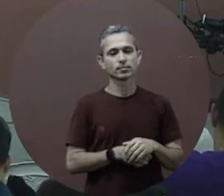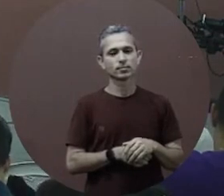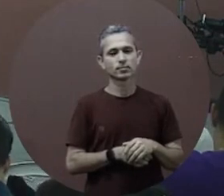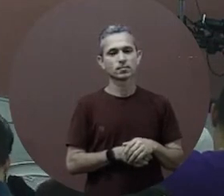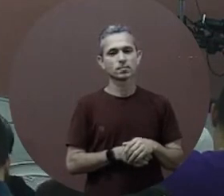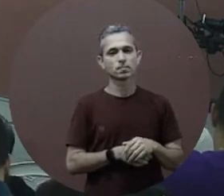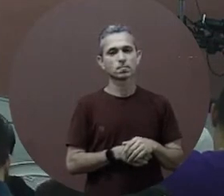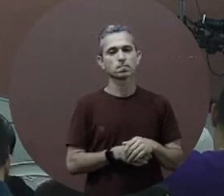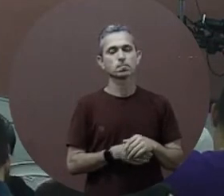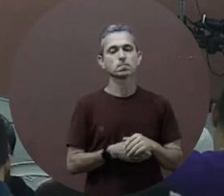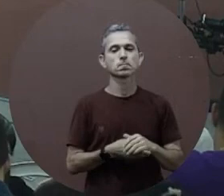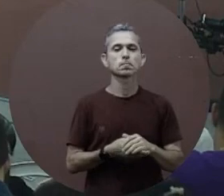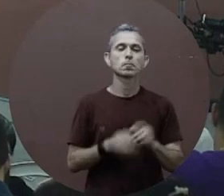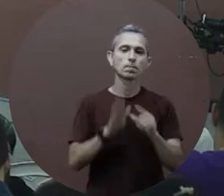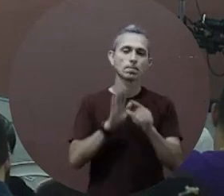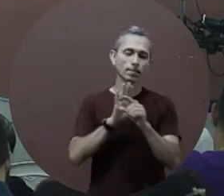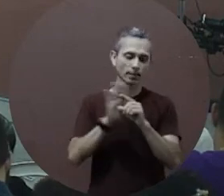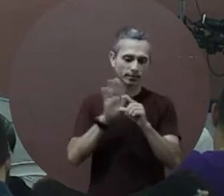Agora olha o verso